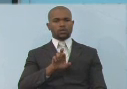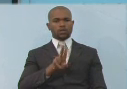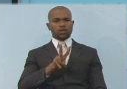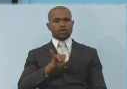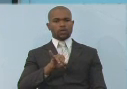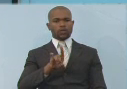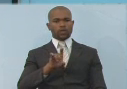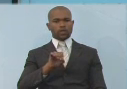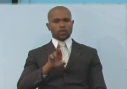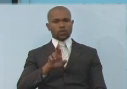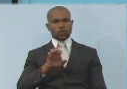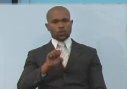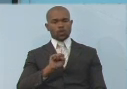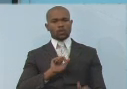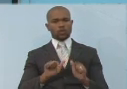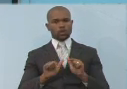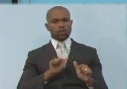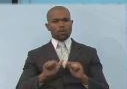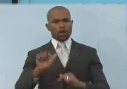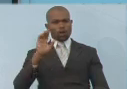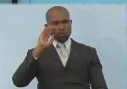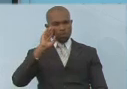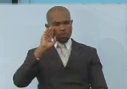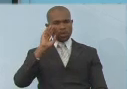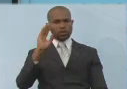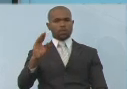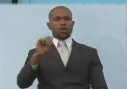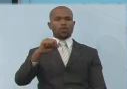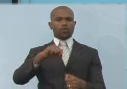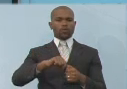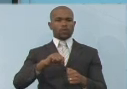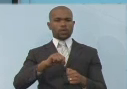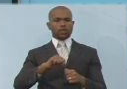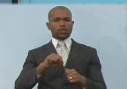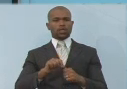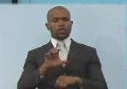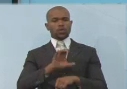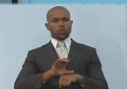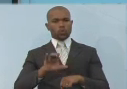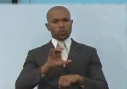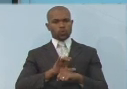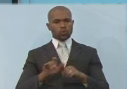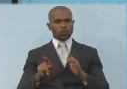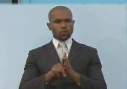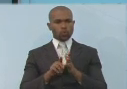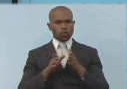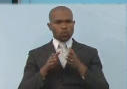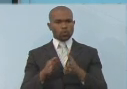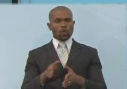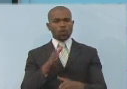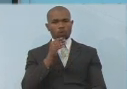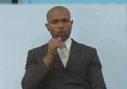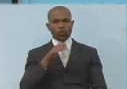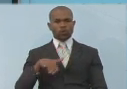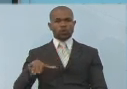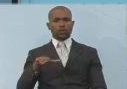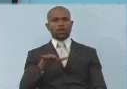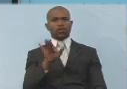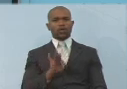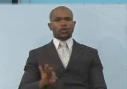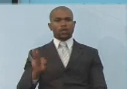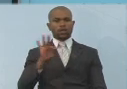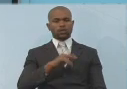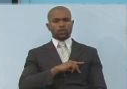definimos como uma das ações principais a realização de cursos voltados aos servidores através de universidades